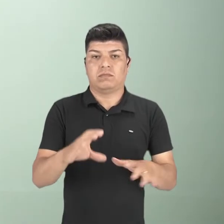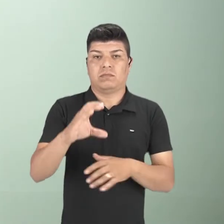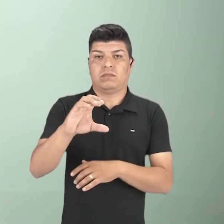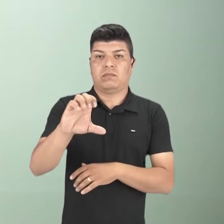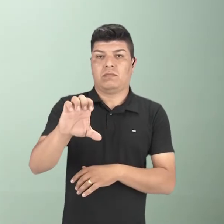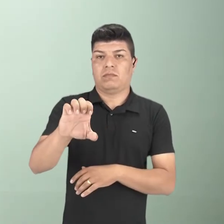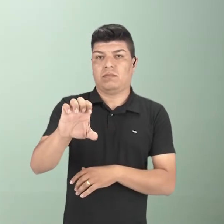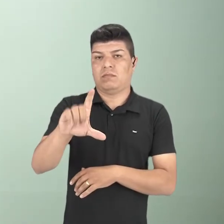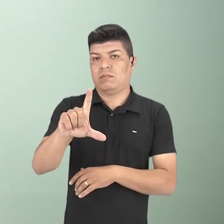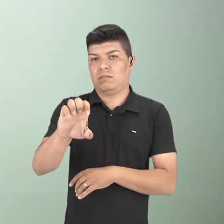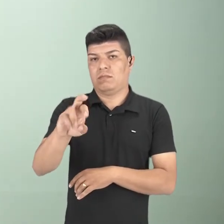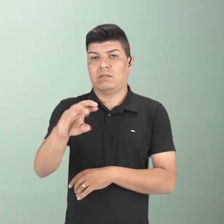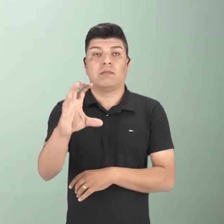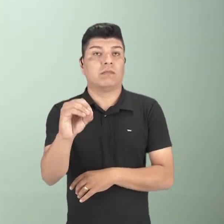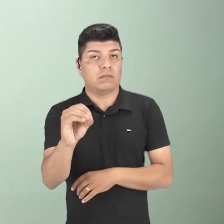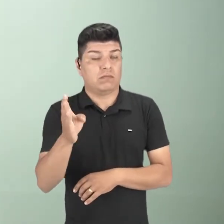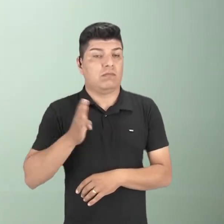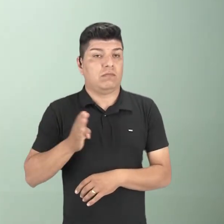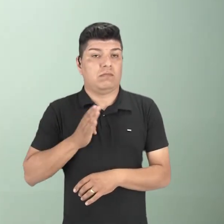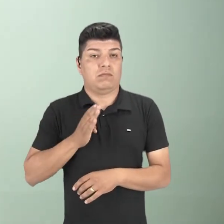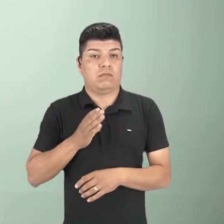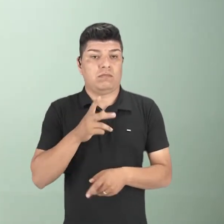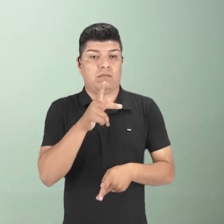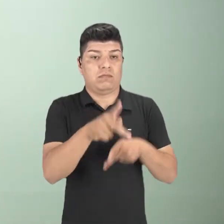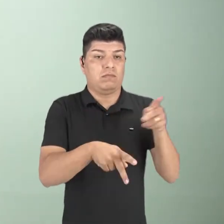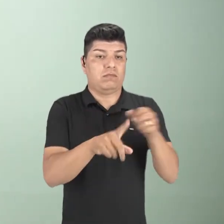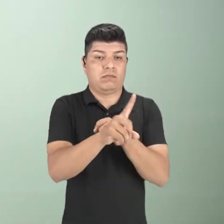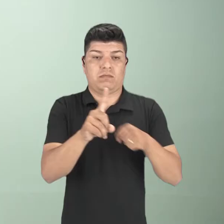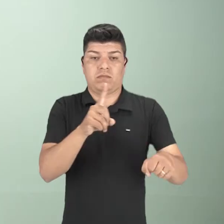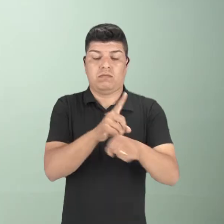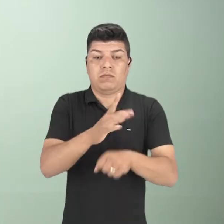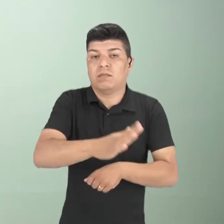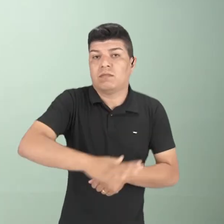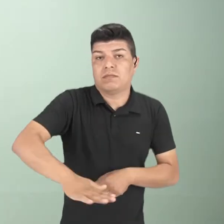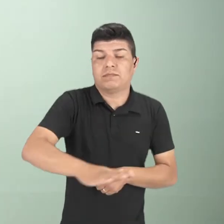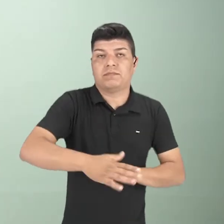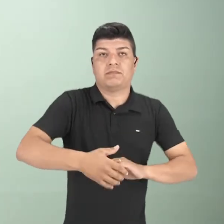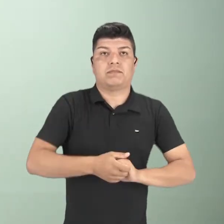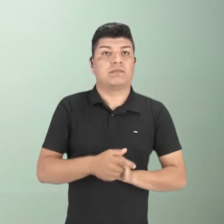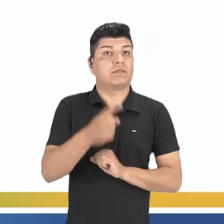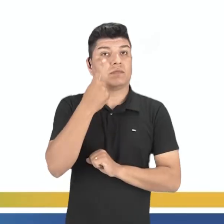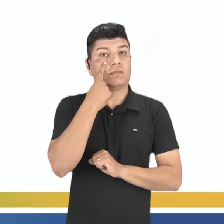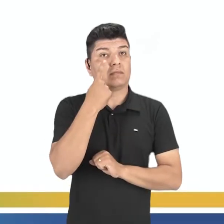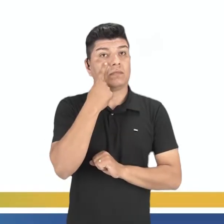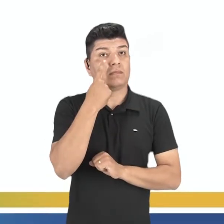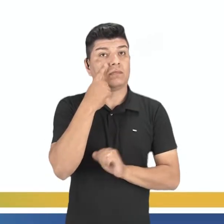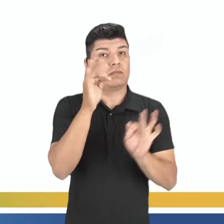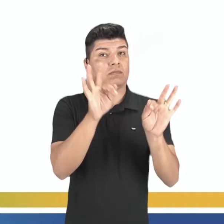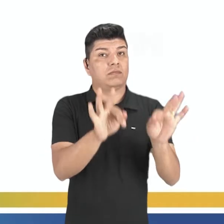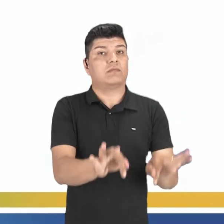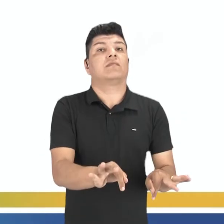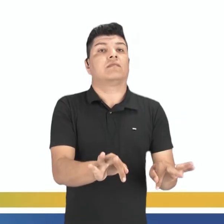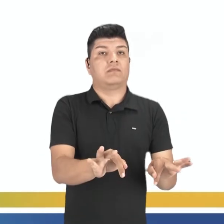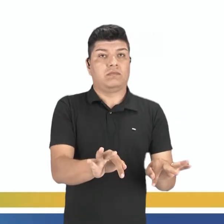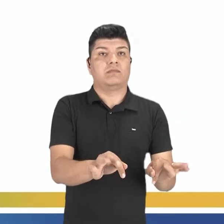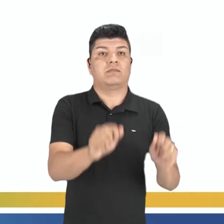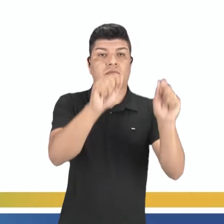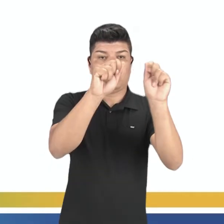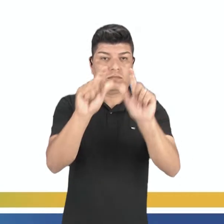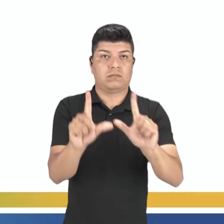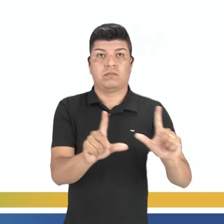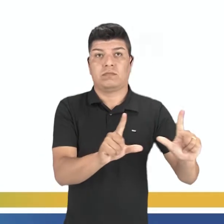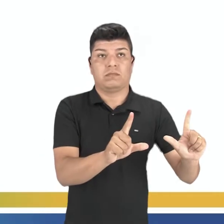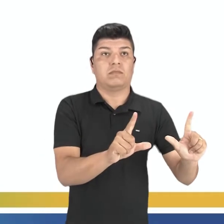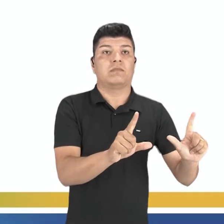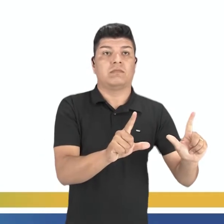dominando e os burgueses e o restante da sociedade abaixo, tá bom? Aí dá uma olhada bem quase no finalzinho desse slide, que vem falando assim,